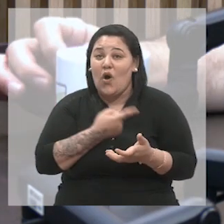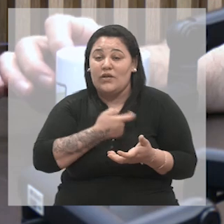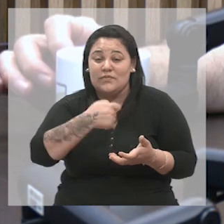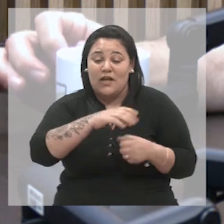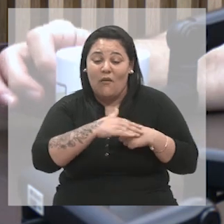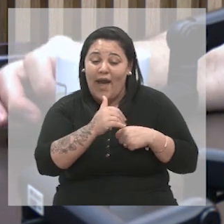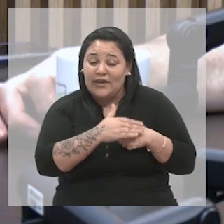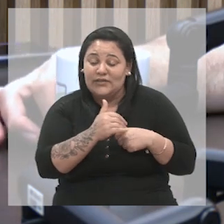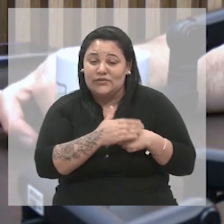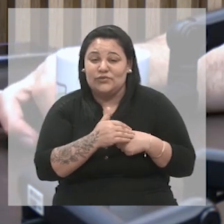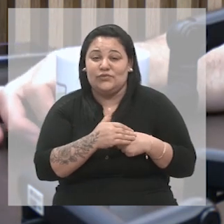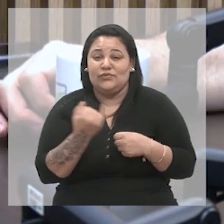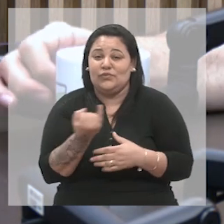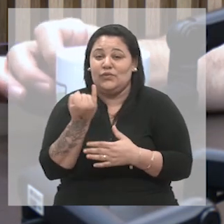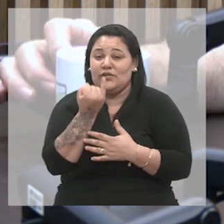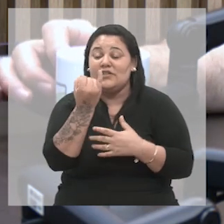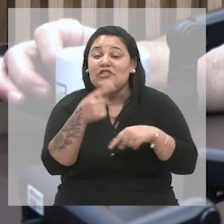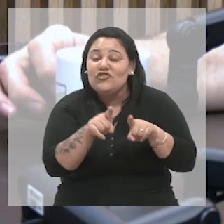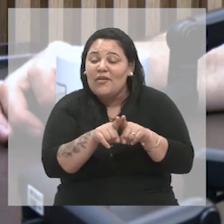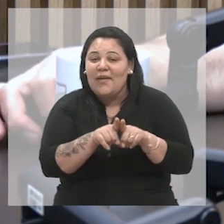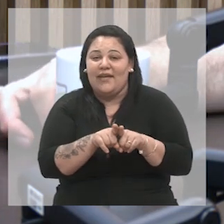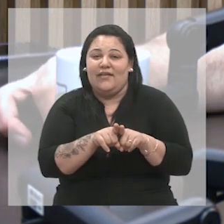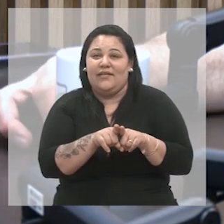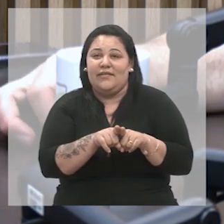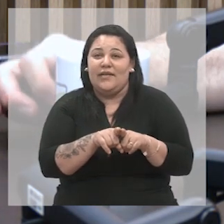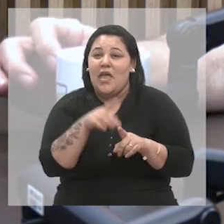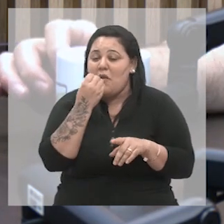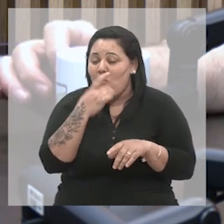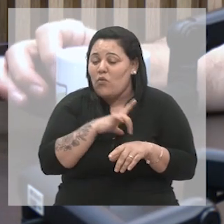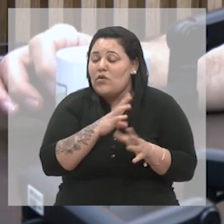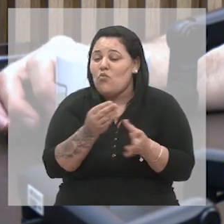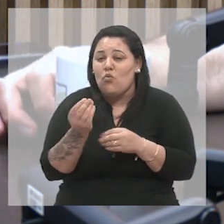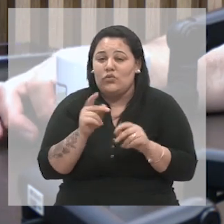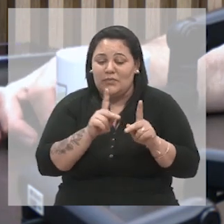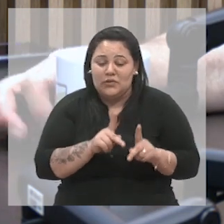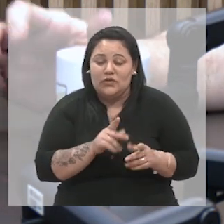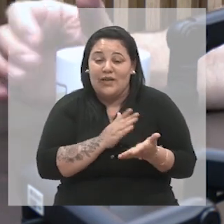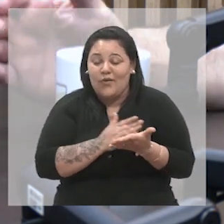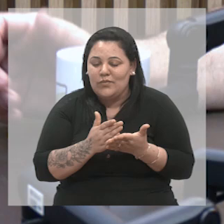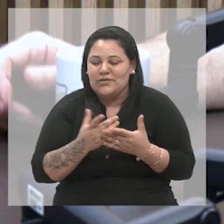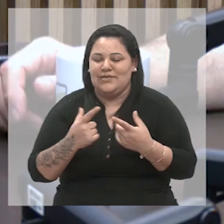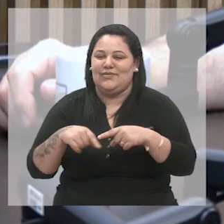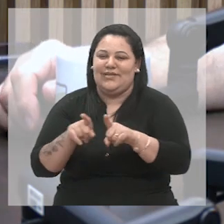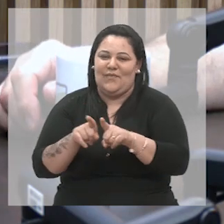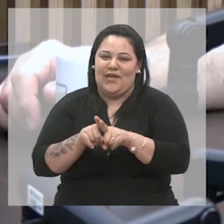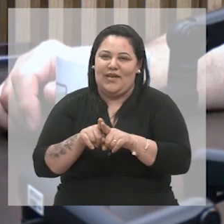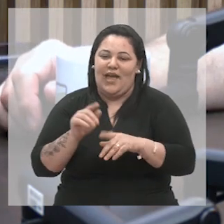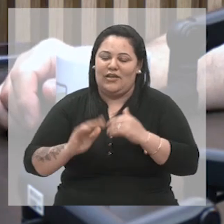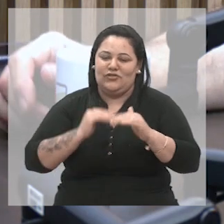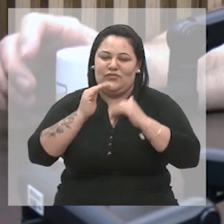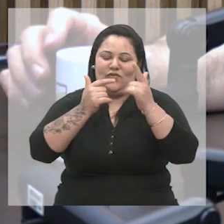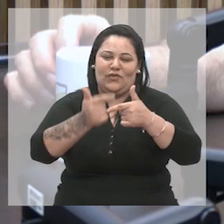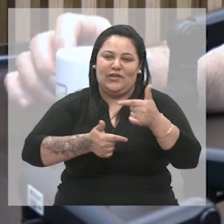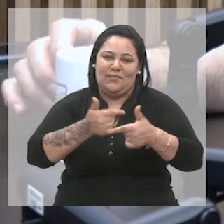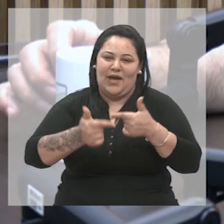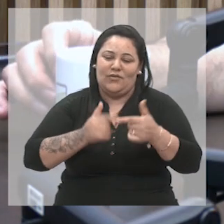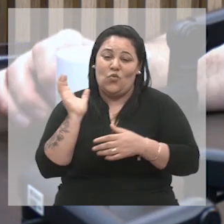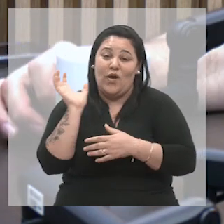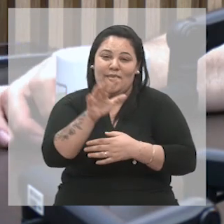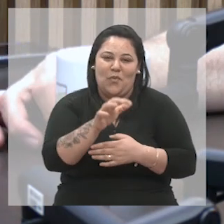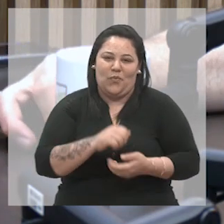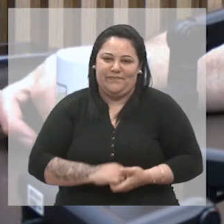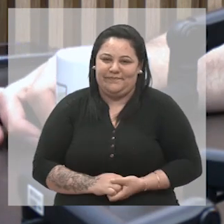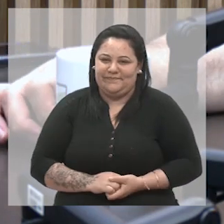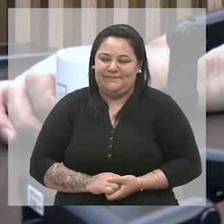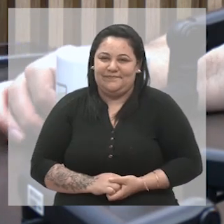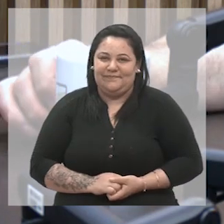que a gente tem um carinho muito grande nisso, né? E que bom que tem outras pessoas que estão começando também a desenvolver esse trabalho quando é